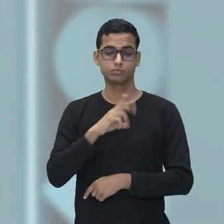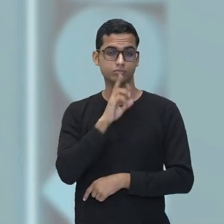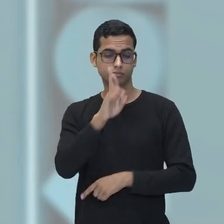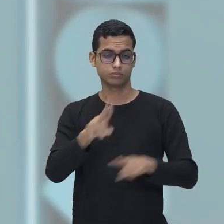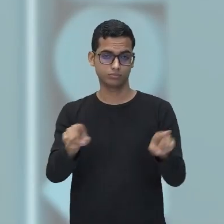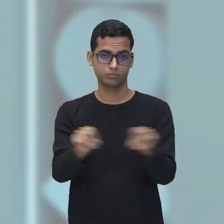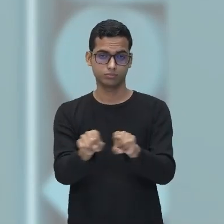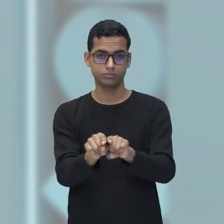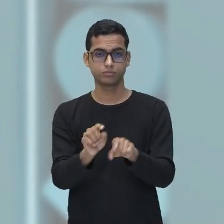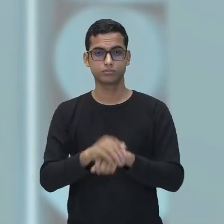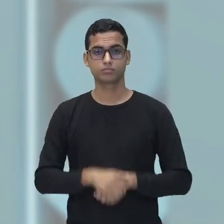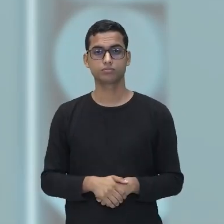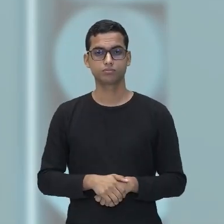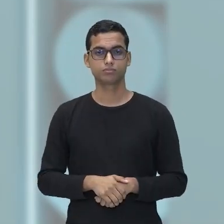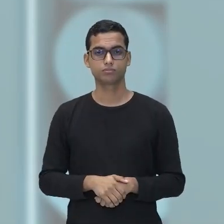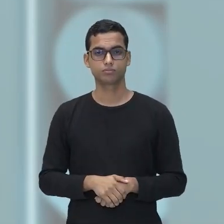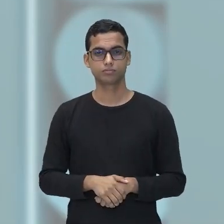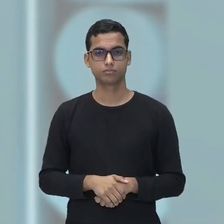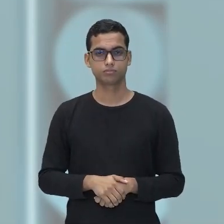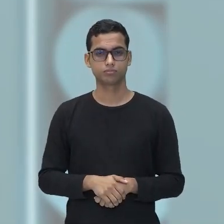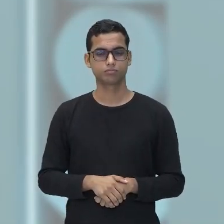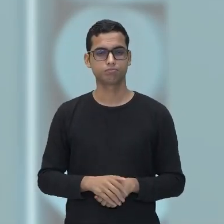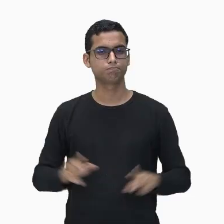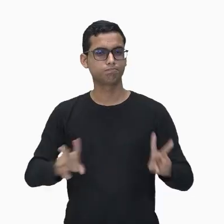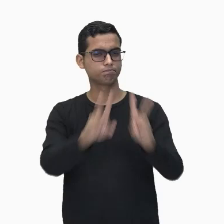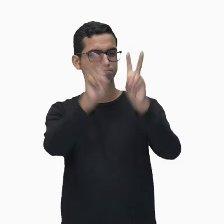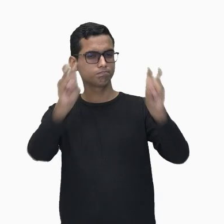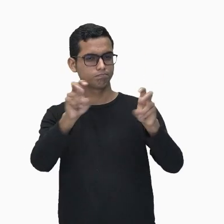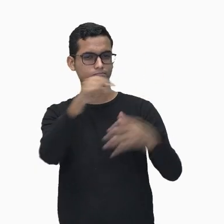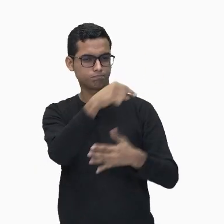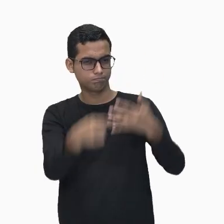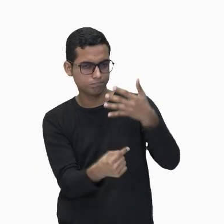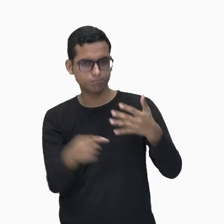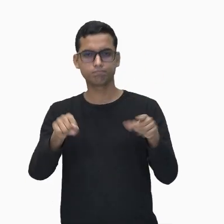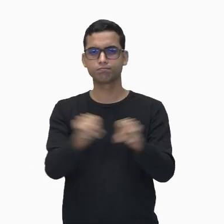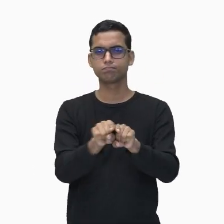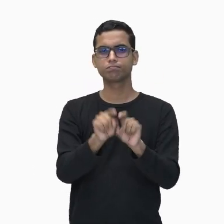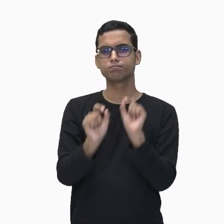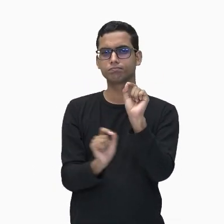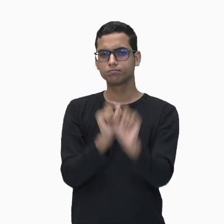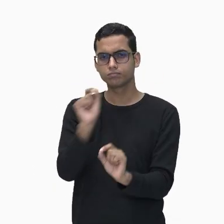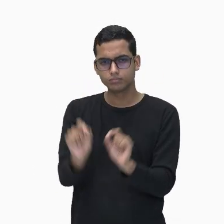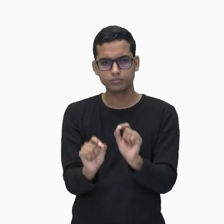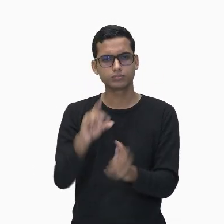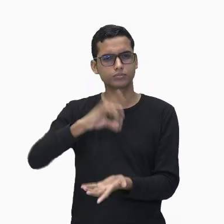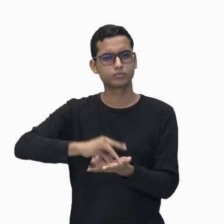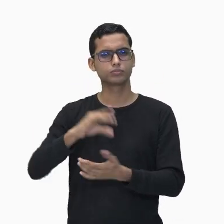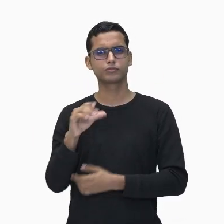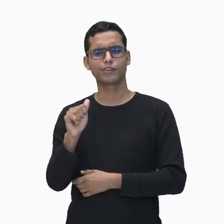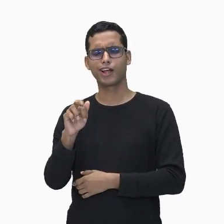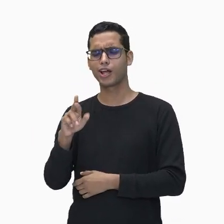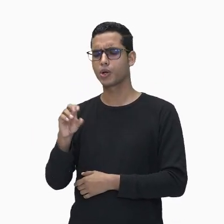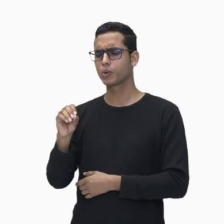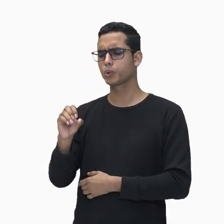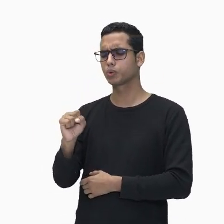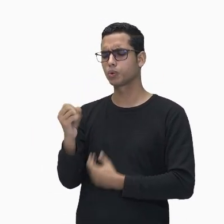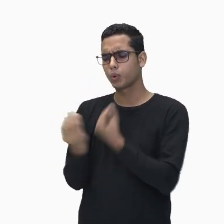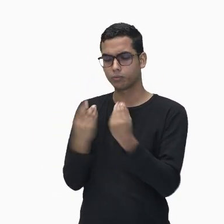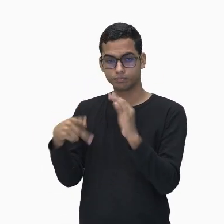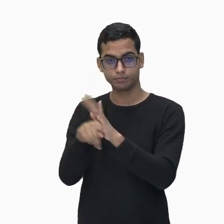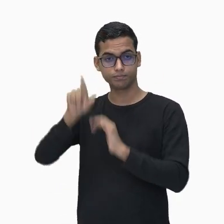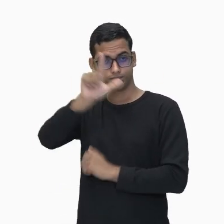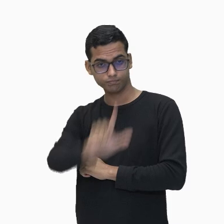só. Quais que são os temas que são caros, ou seja, aqueles temas que a literatura de